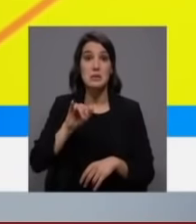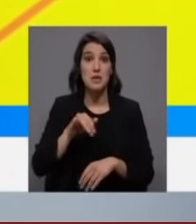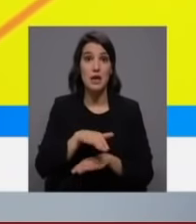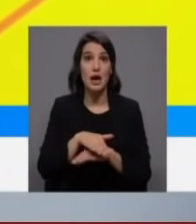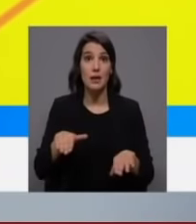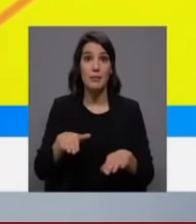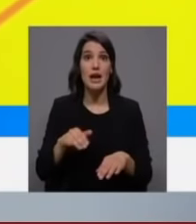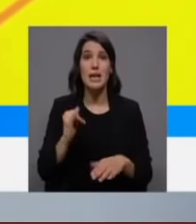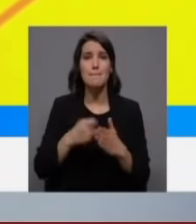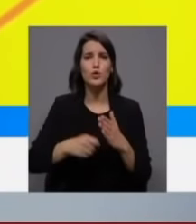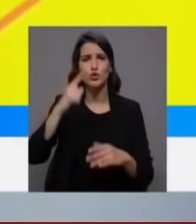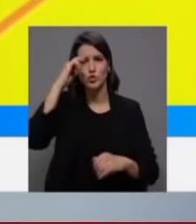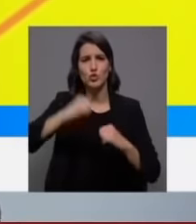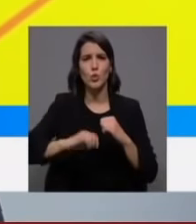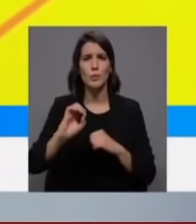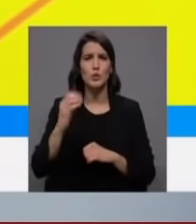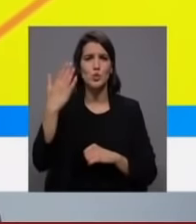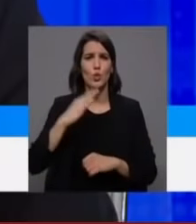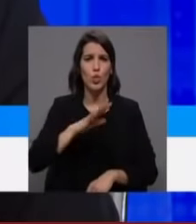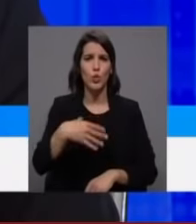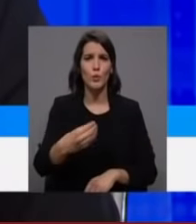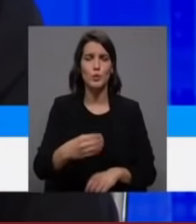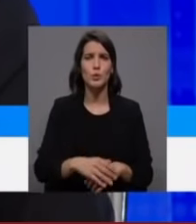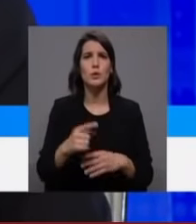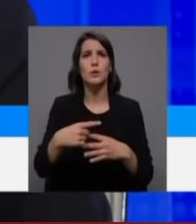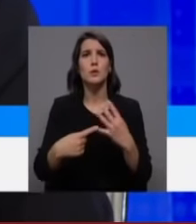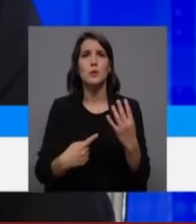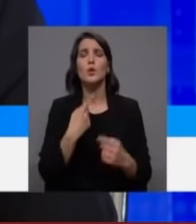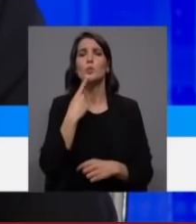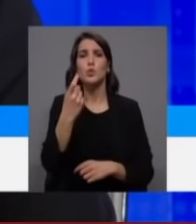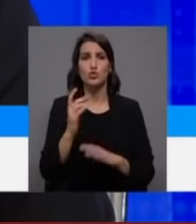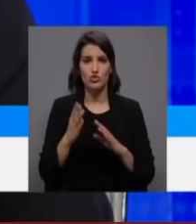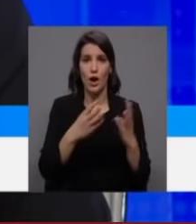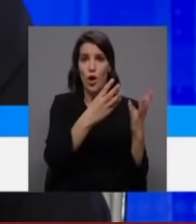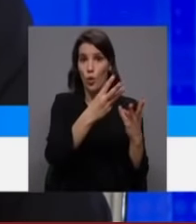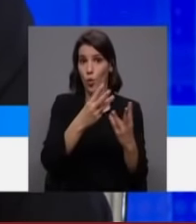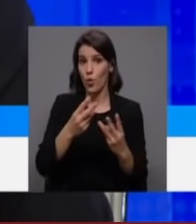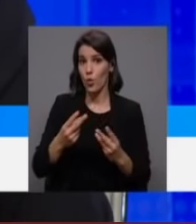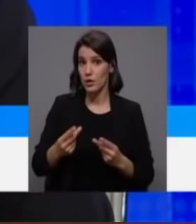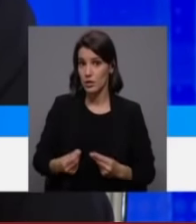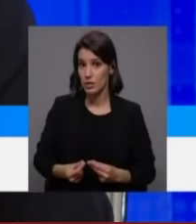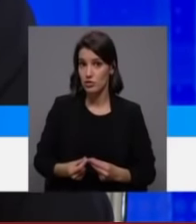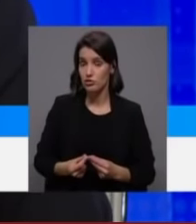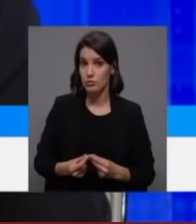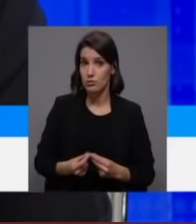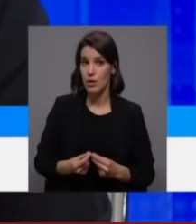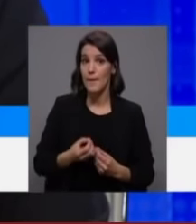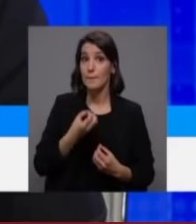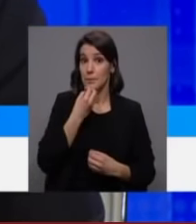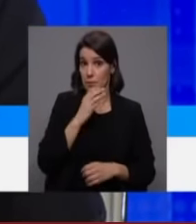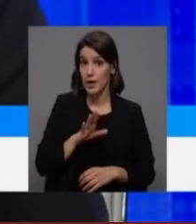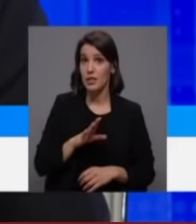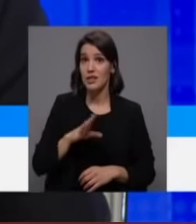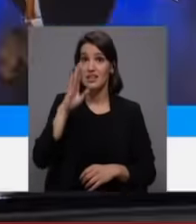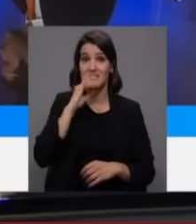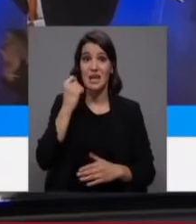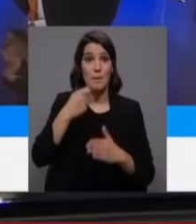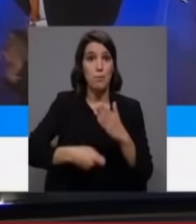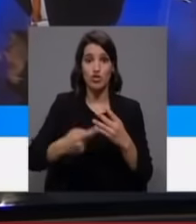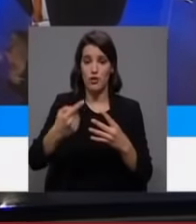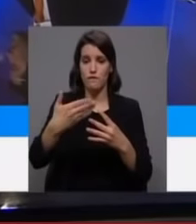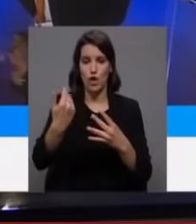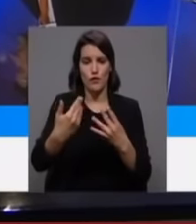bem o imposto mais Estúpido do mundo valiosos olhando estudo pergunta se fez contas O que é que se perde a baixar todos